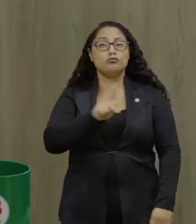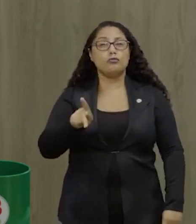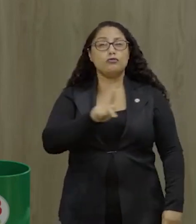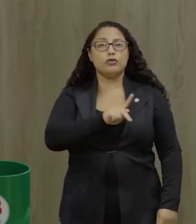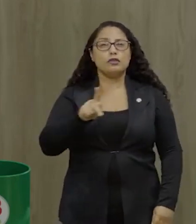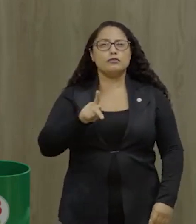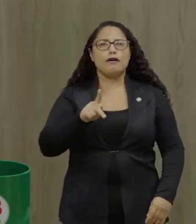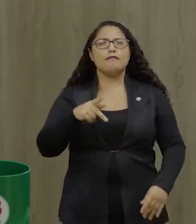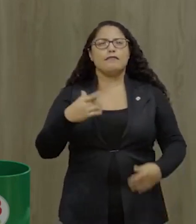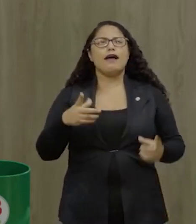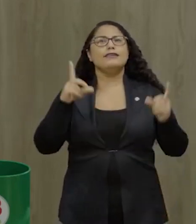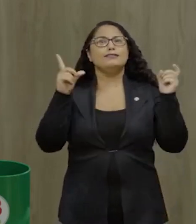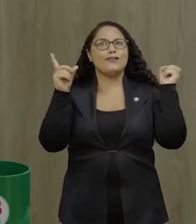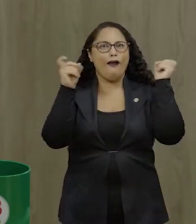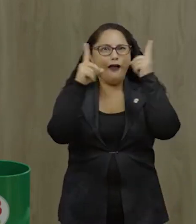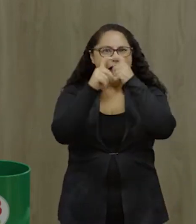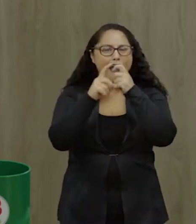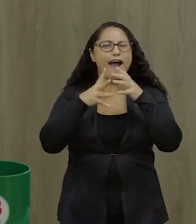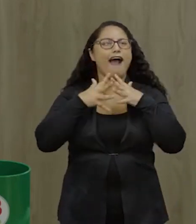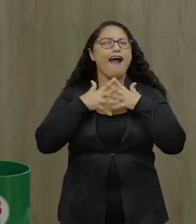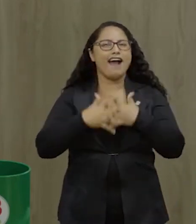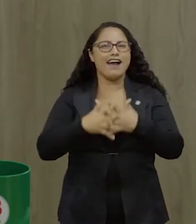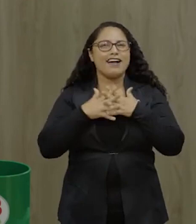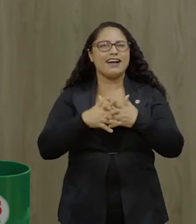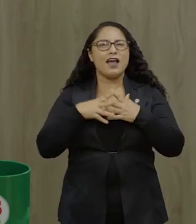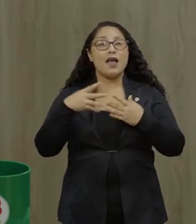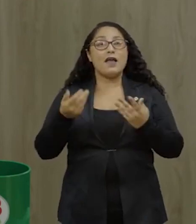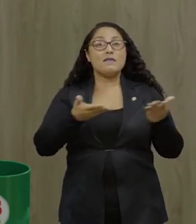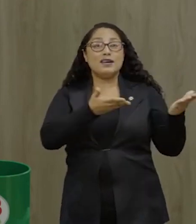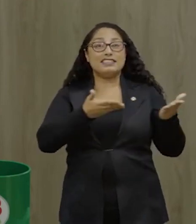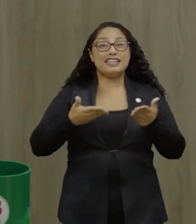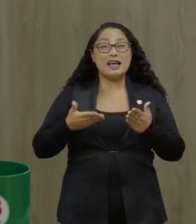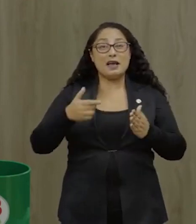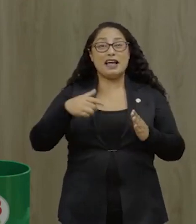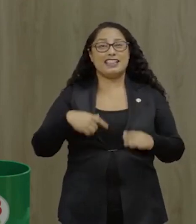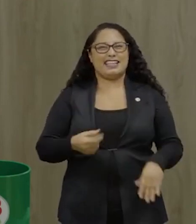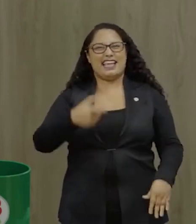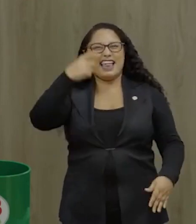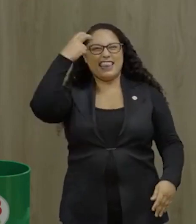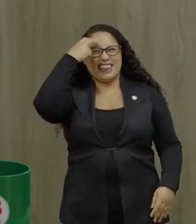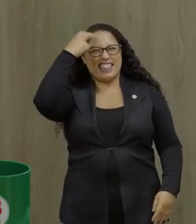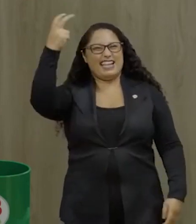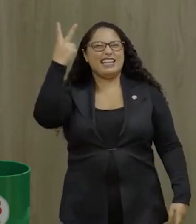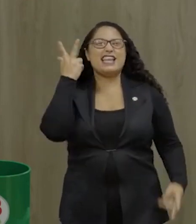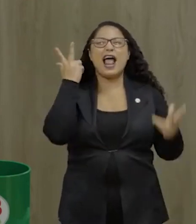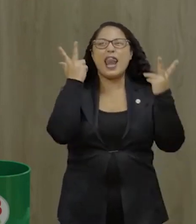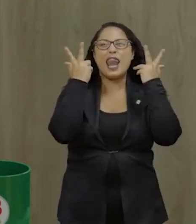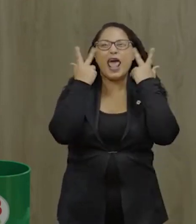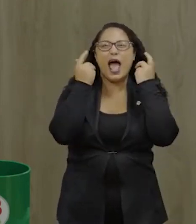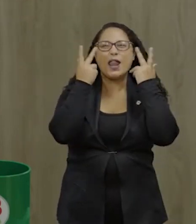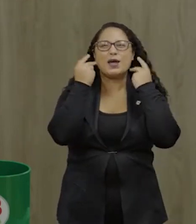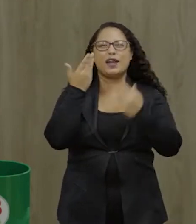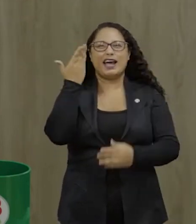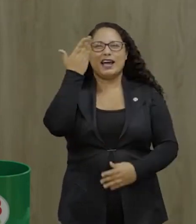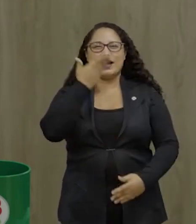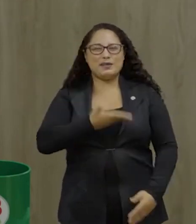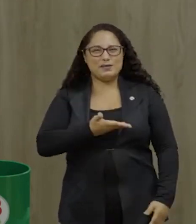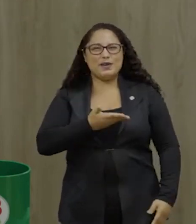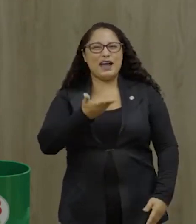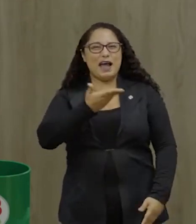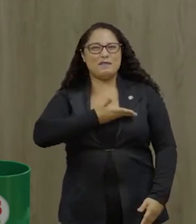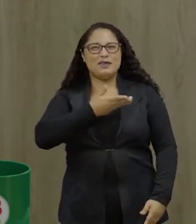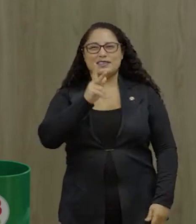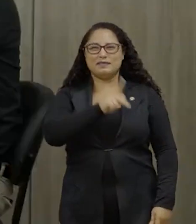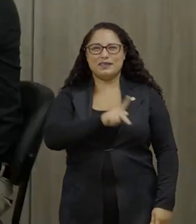docentes mais complexos, eu trago alguém de inteligência natural e não artificial. Eu tenho aqui o meu